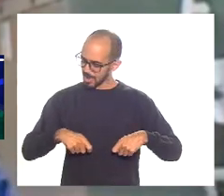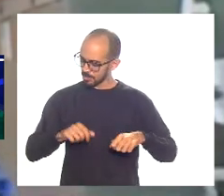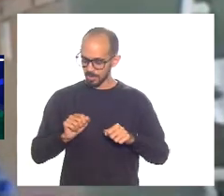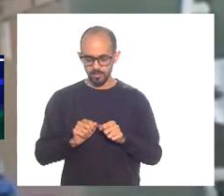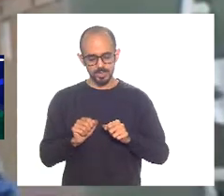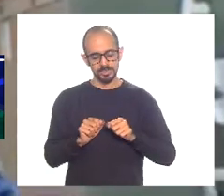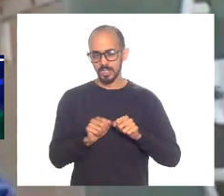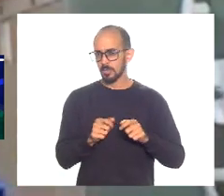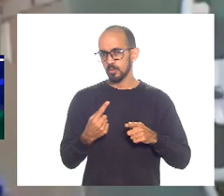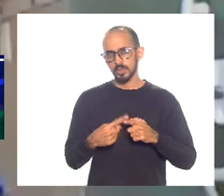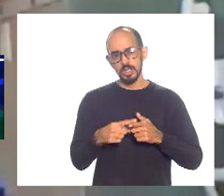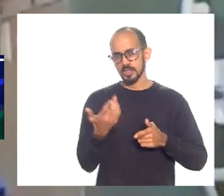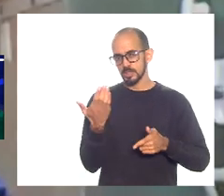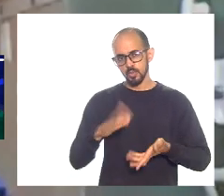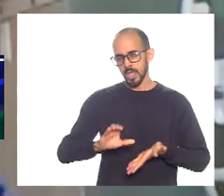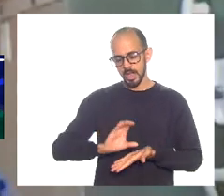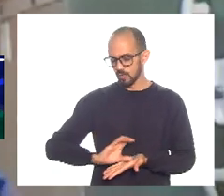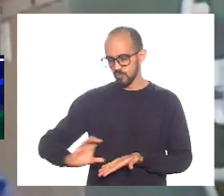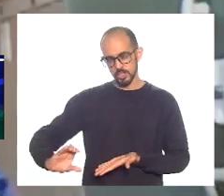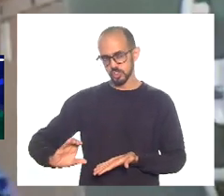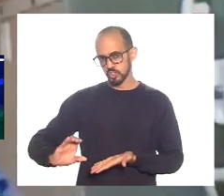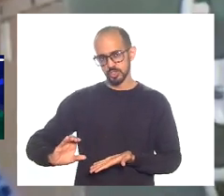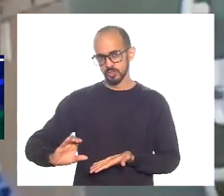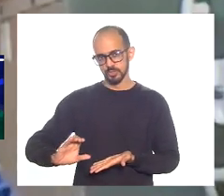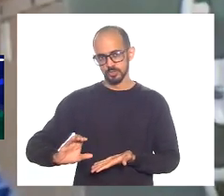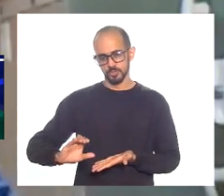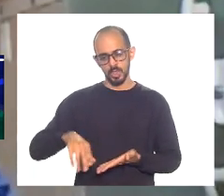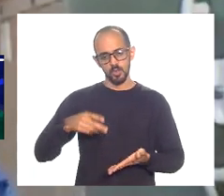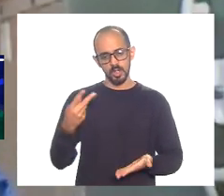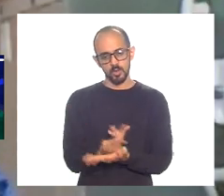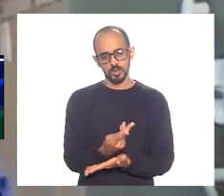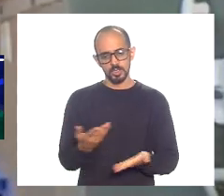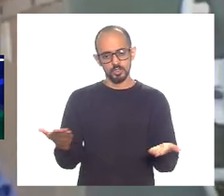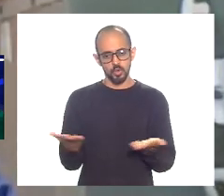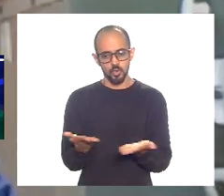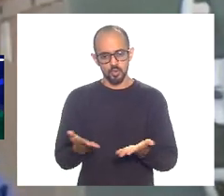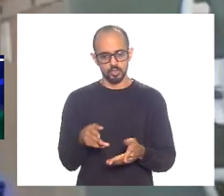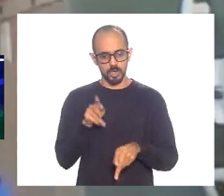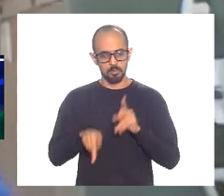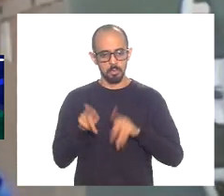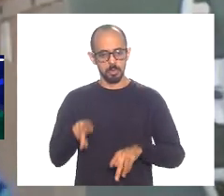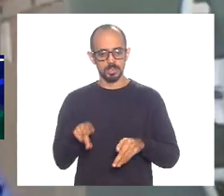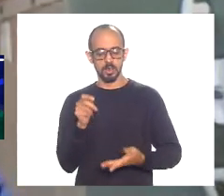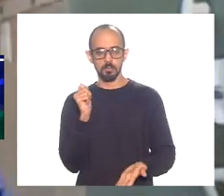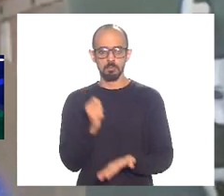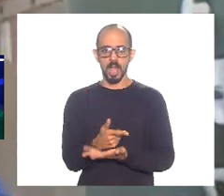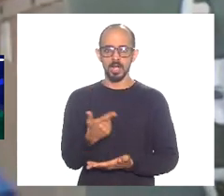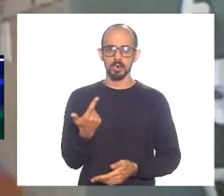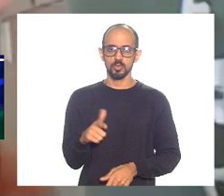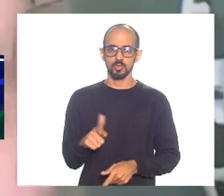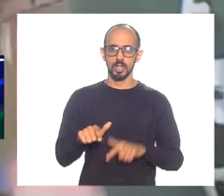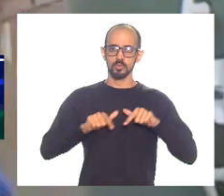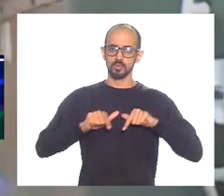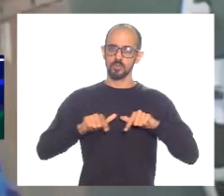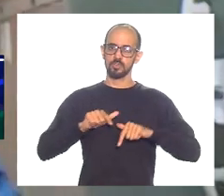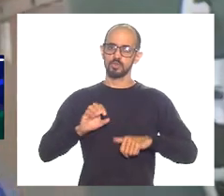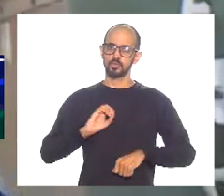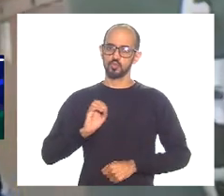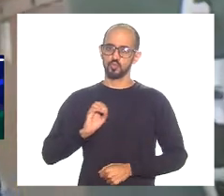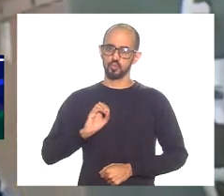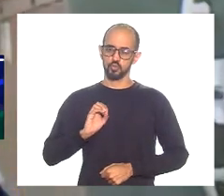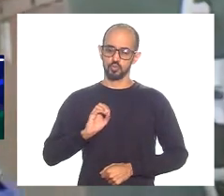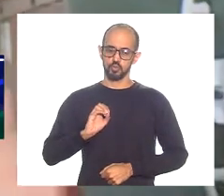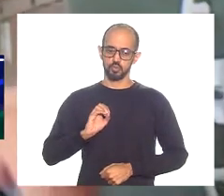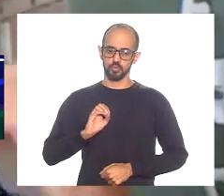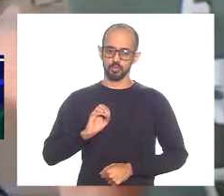porque eles não vão querer investir em saneamento. É o que acontece hoje. A população paga e não tem o serviço. E quando o deputado fala da questão